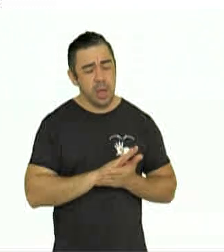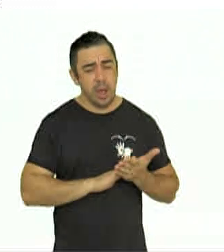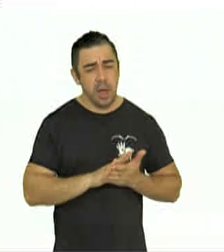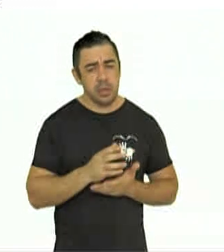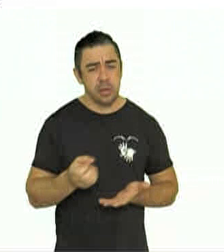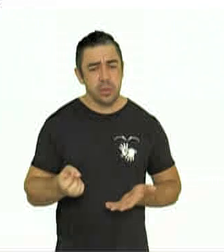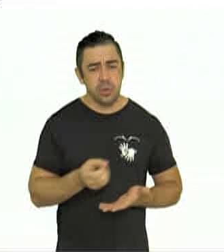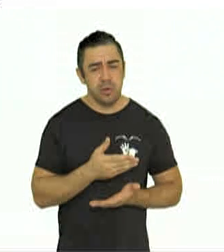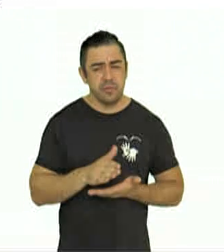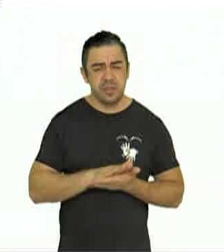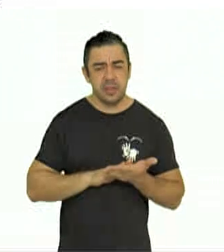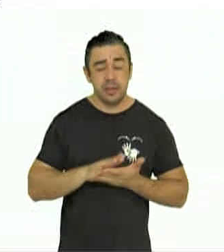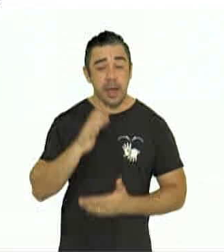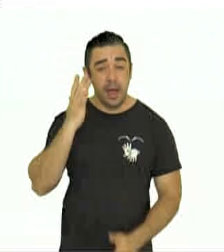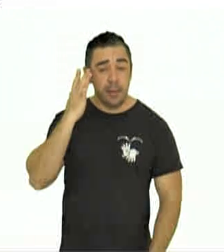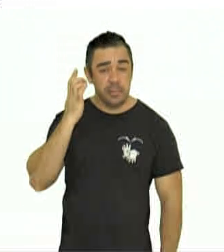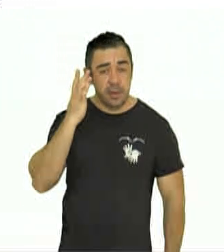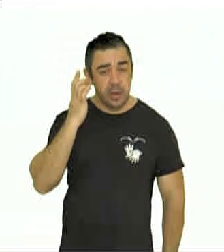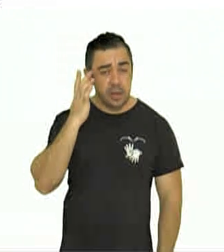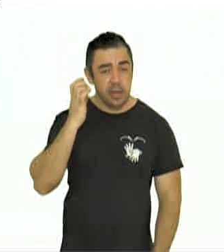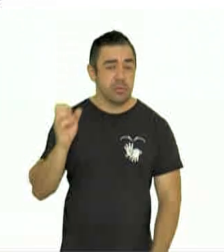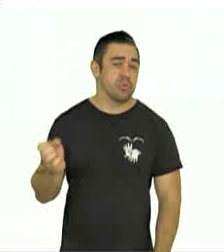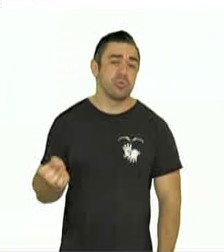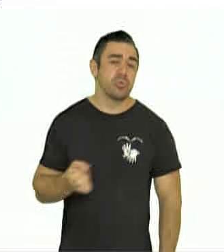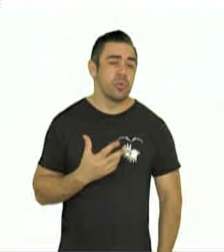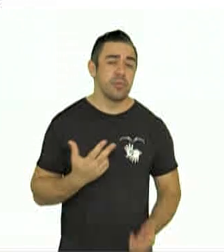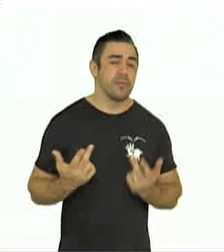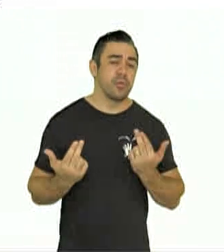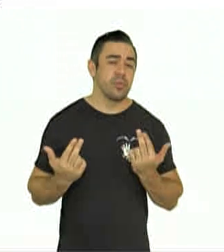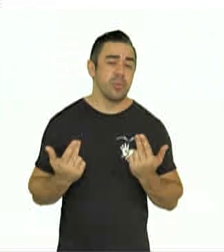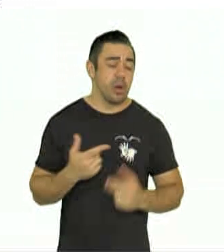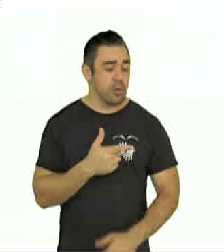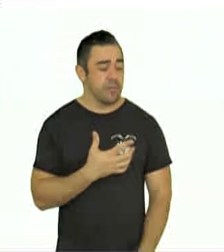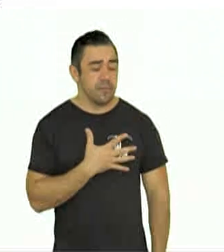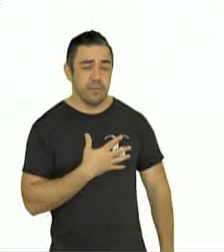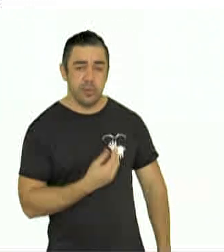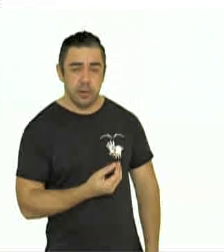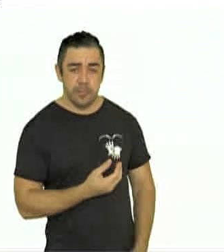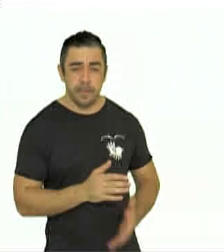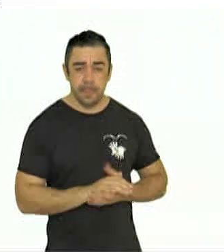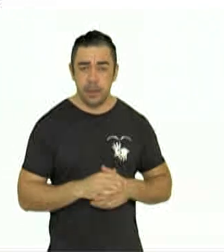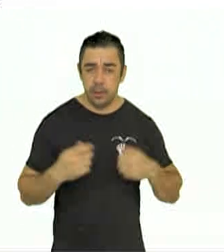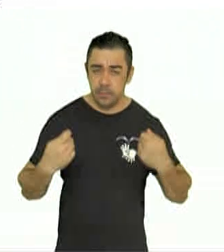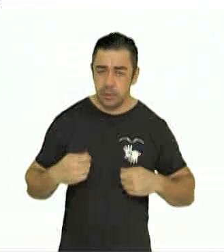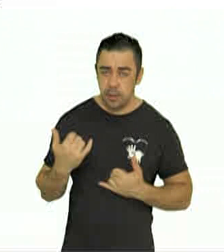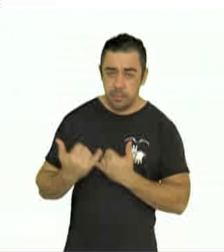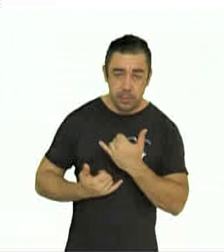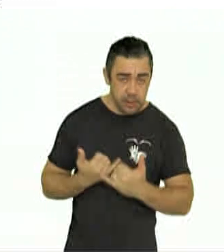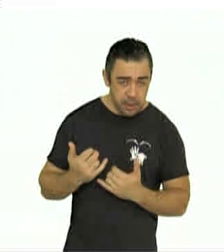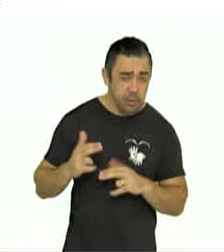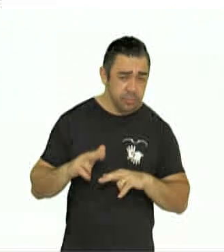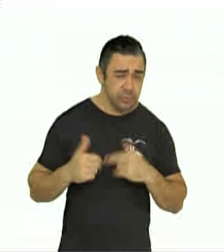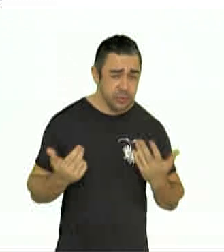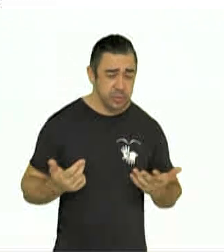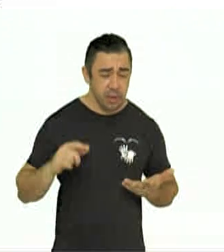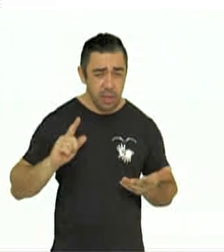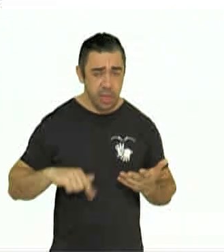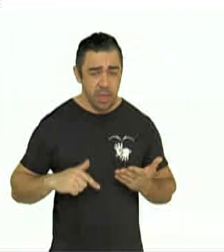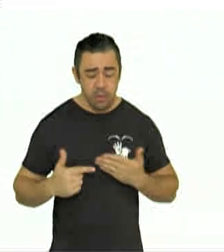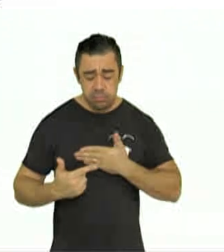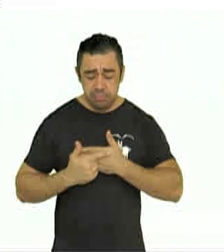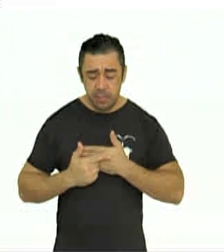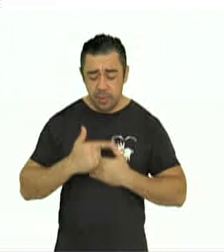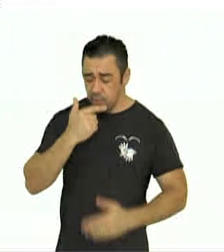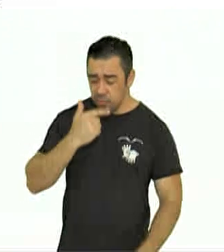de novidade, amanhã ele seria tão novo quanto o filho. Era preciso brincar, entretanto. É um papel que